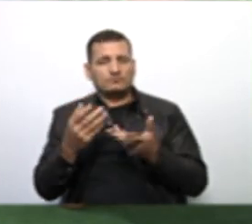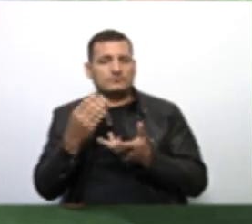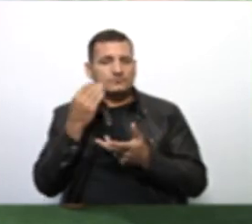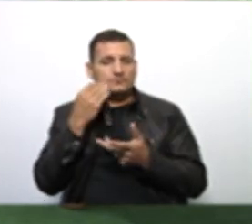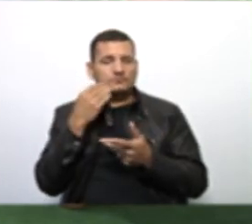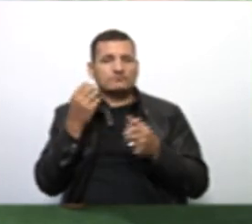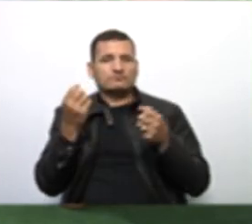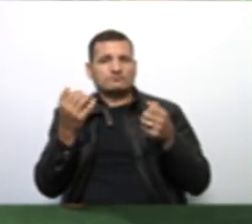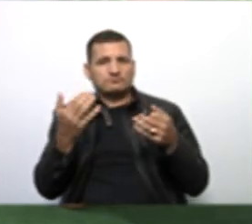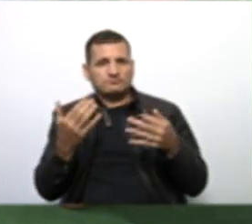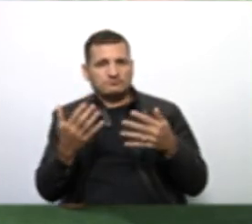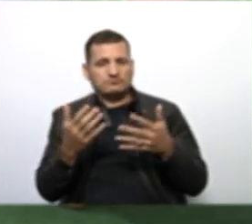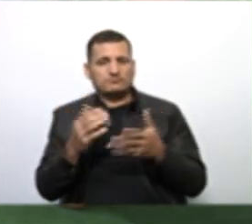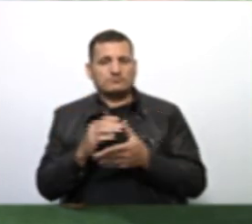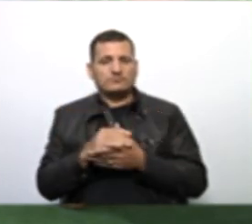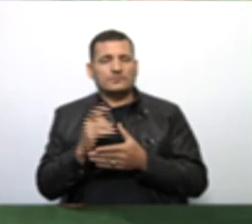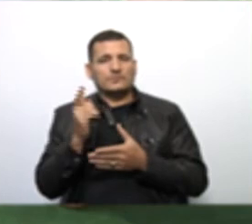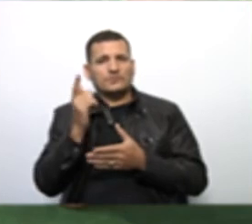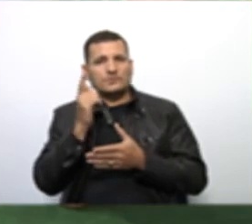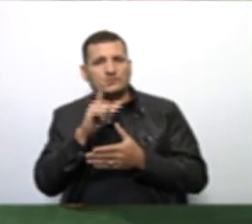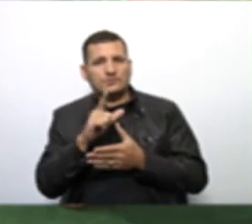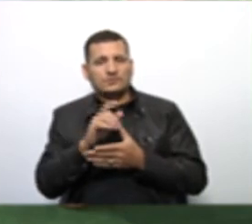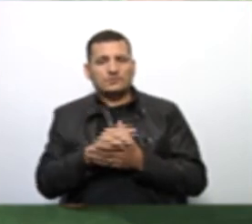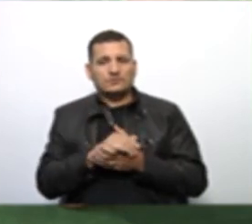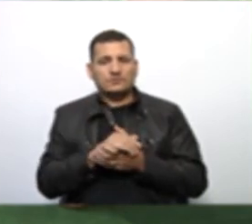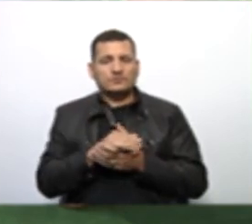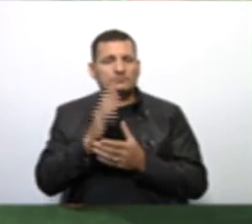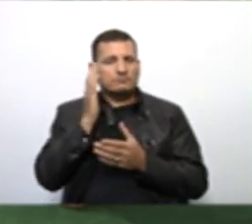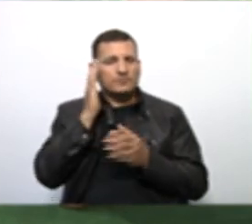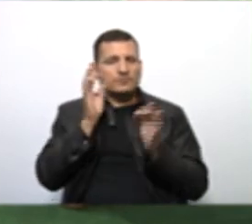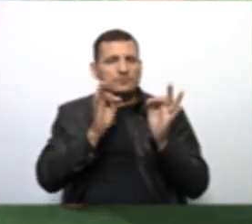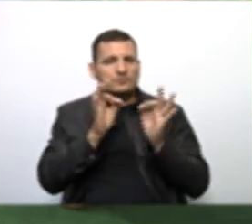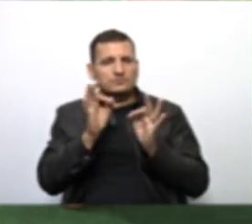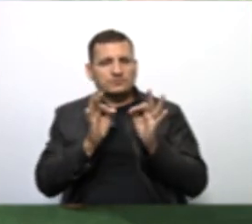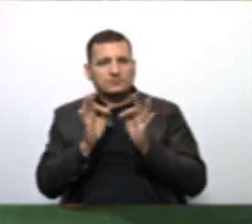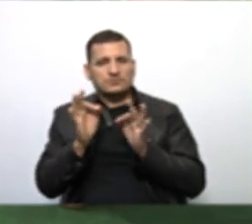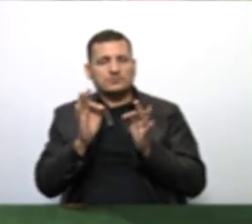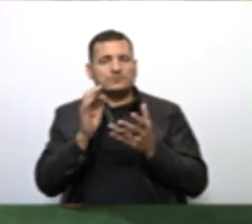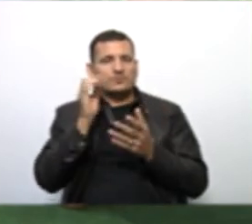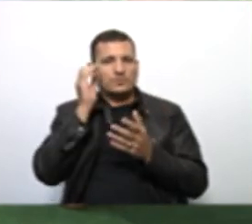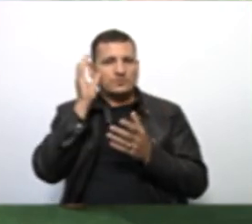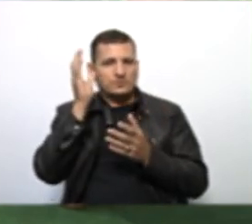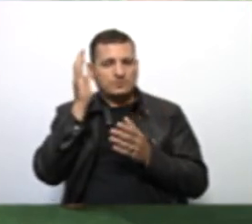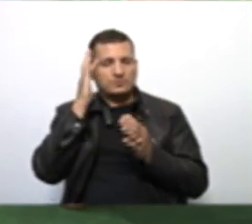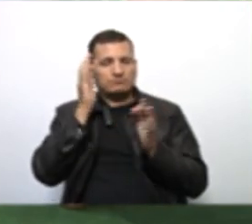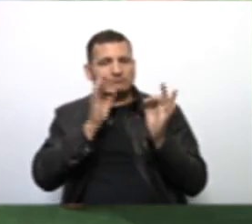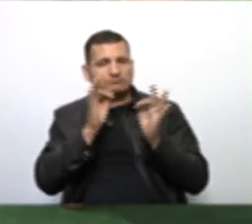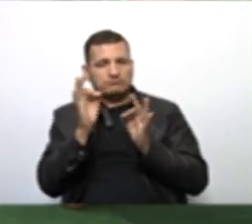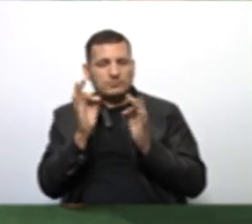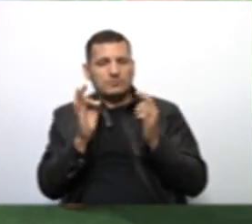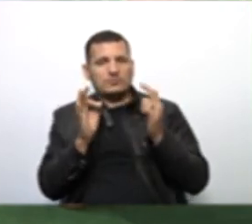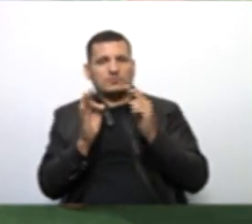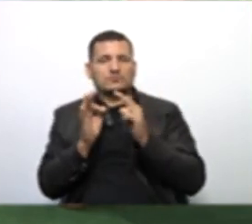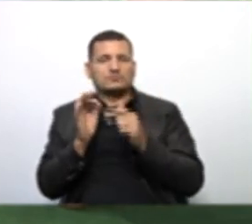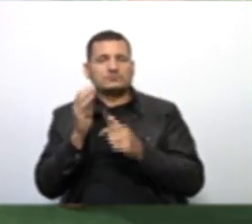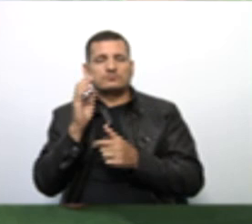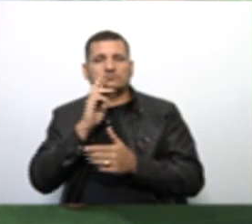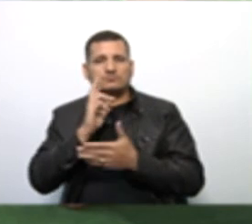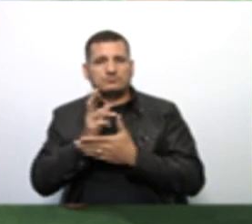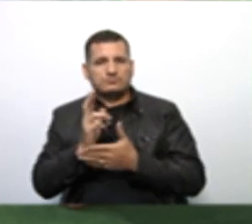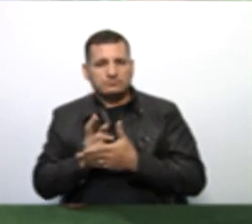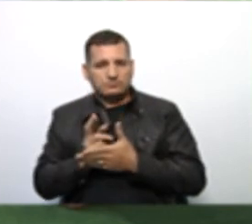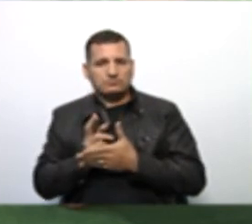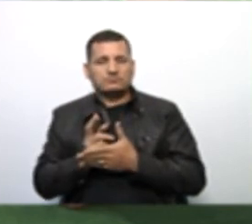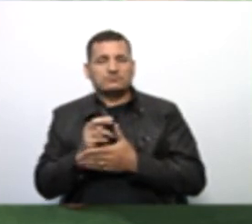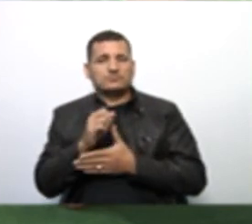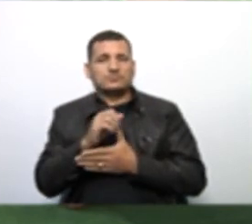abordar aqui, que eles tenham conseguido sistematizar esse conhecimento, né, para conseguir fazer as atividades e conseguir